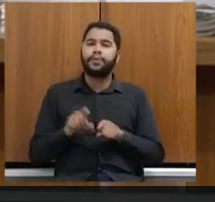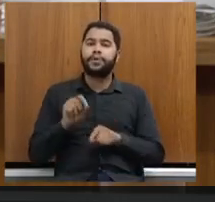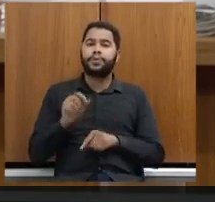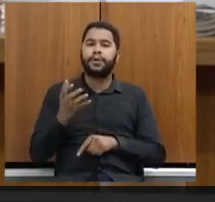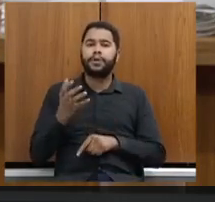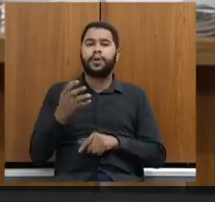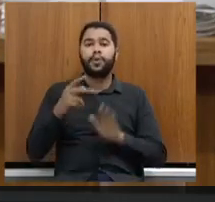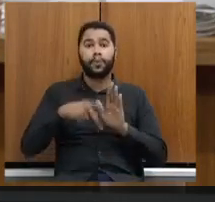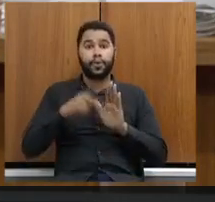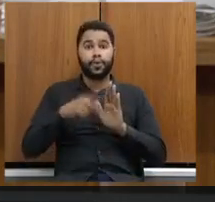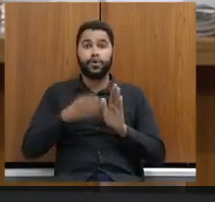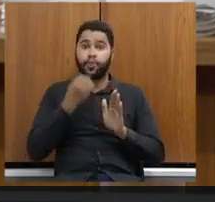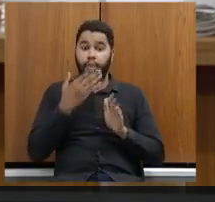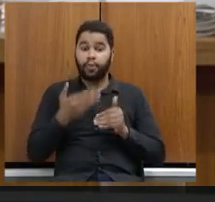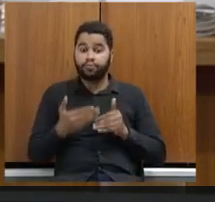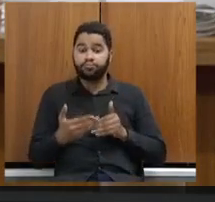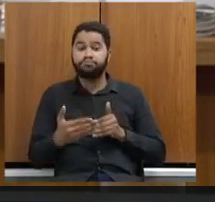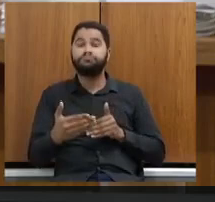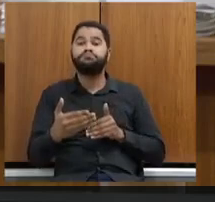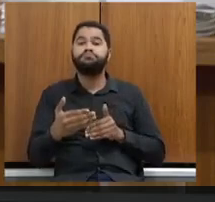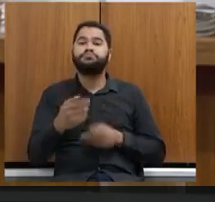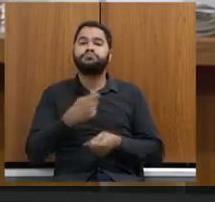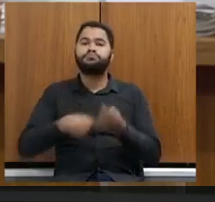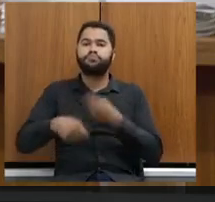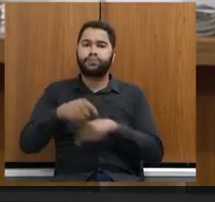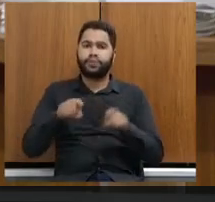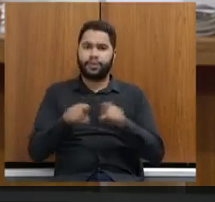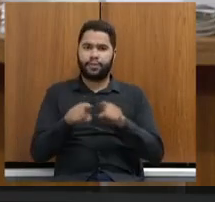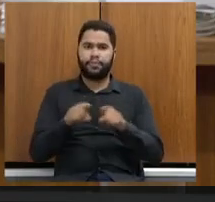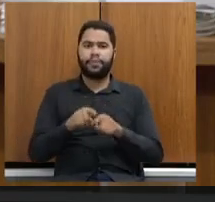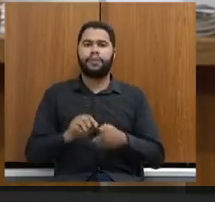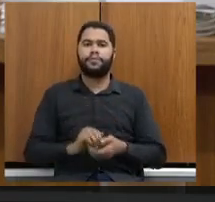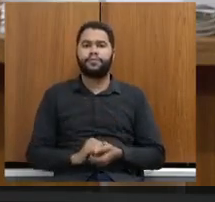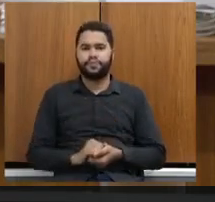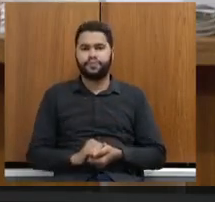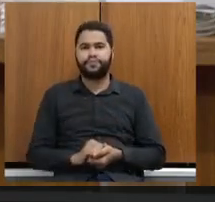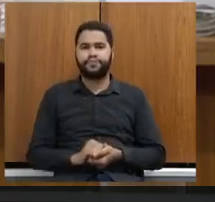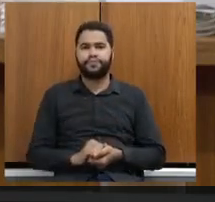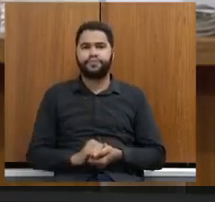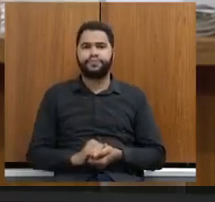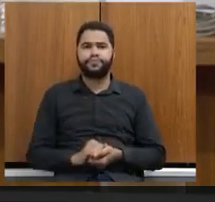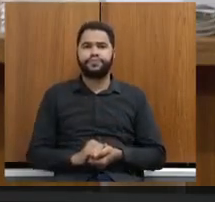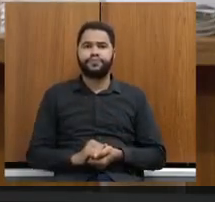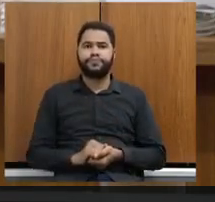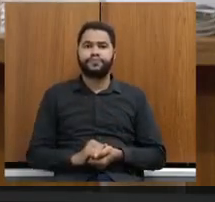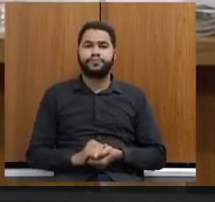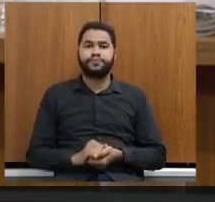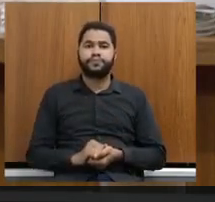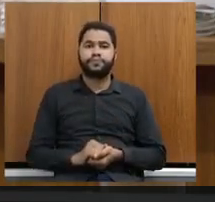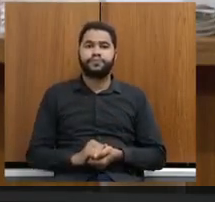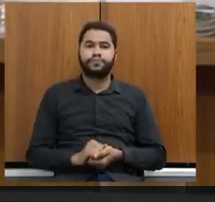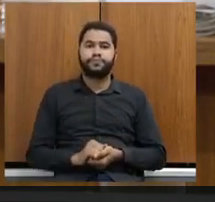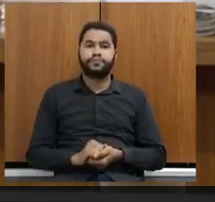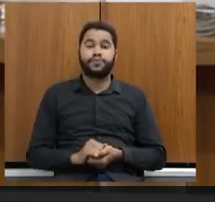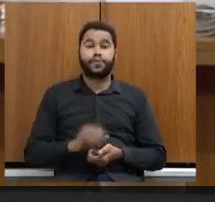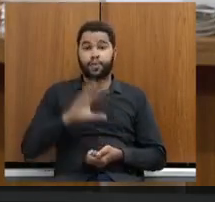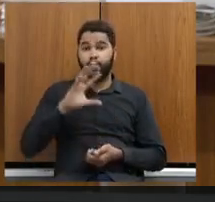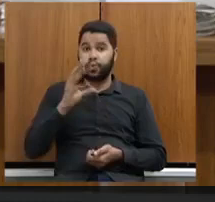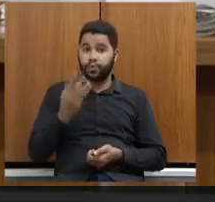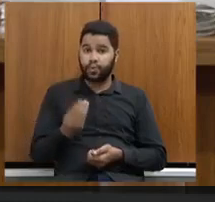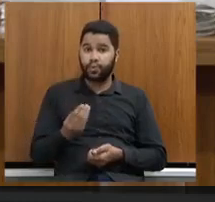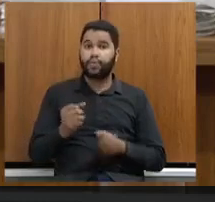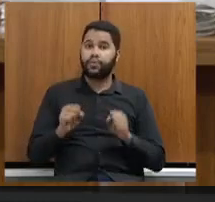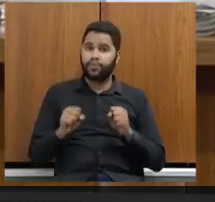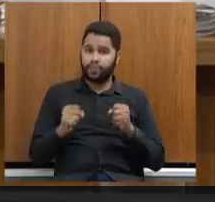também a gente tem um projeto bom e grande agora por administrativas também eles merecem também a nossa atenção né então como um todo então a